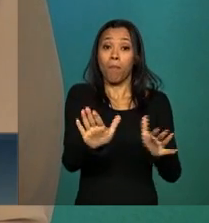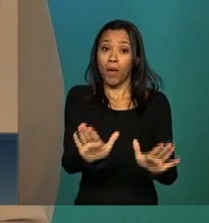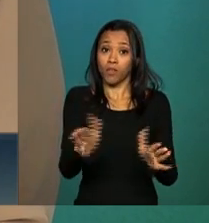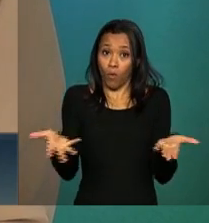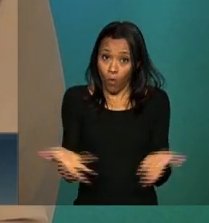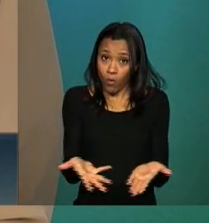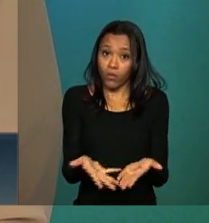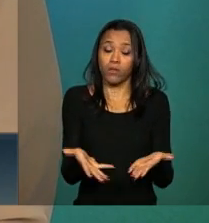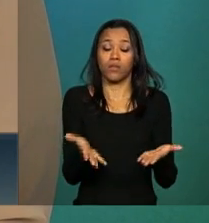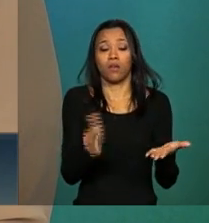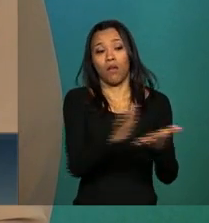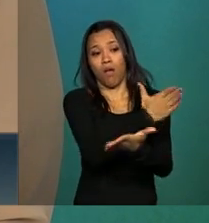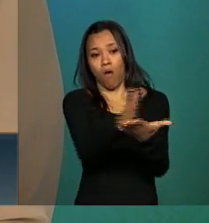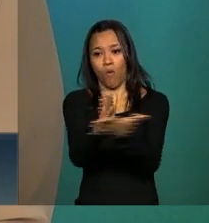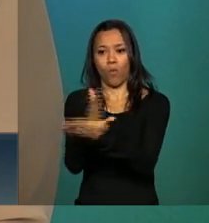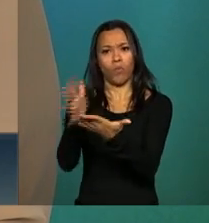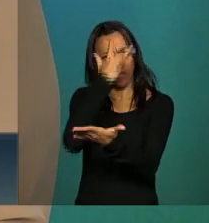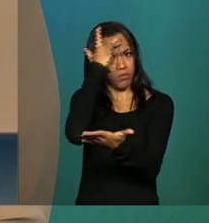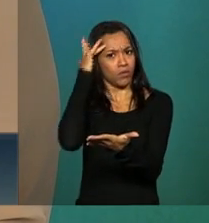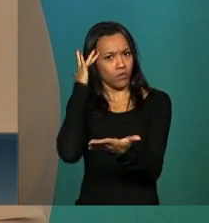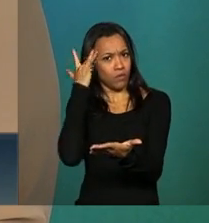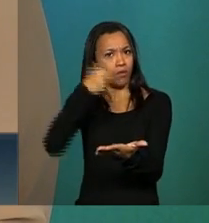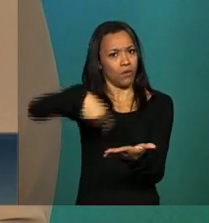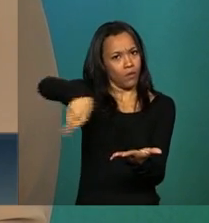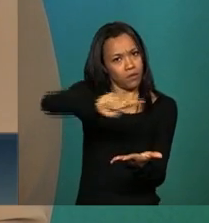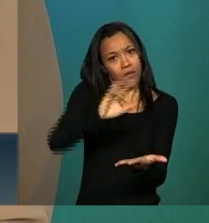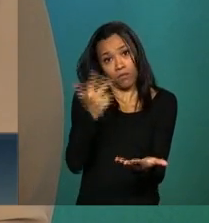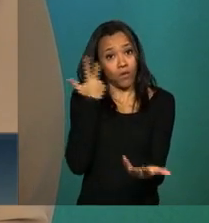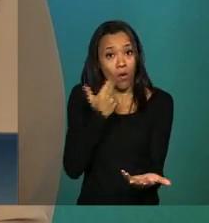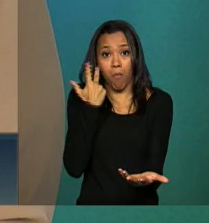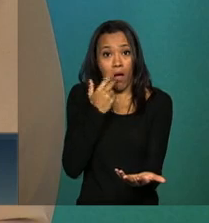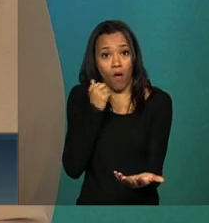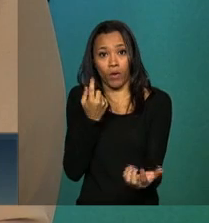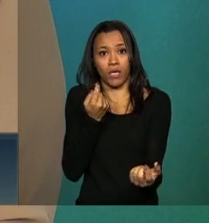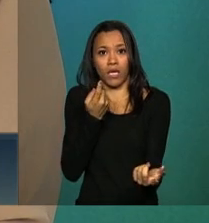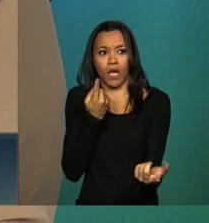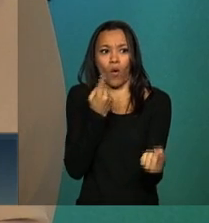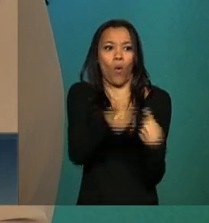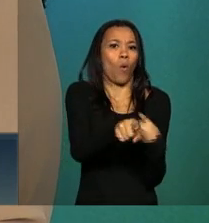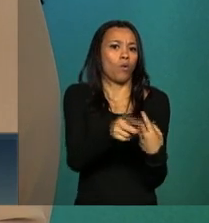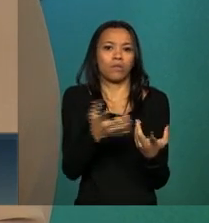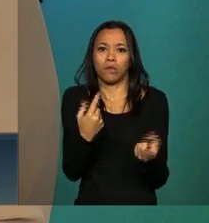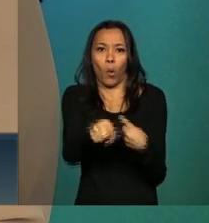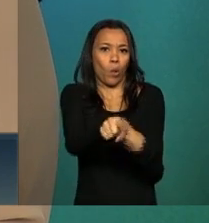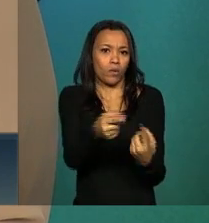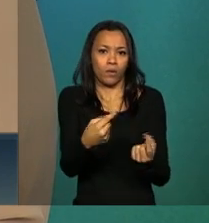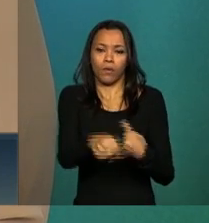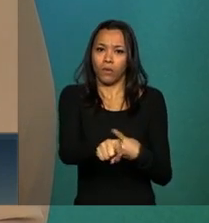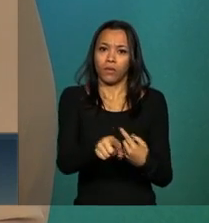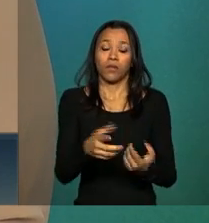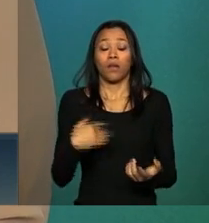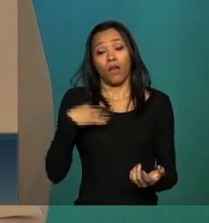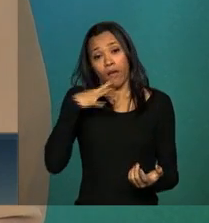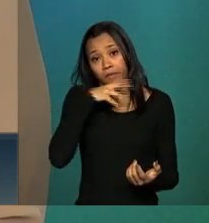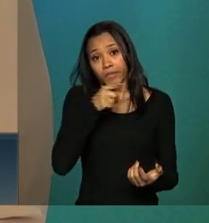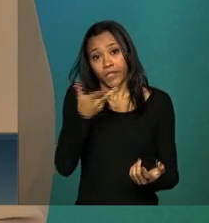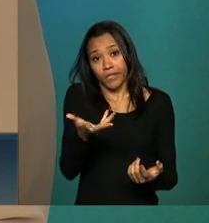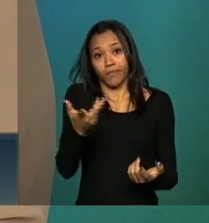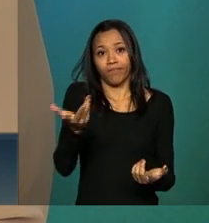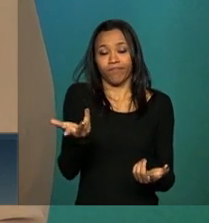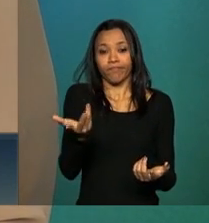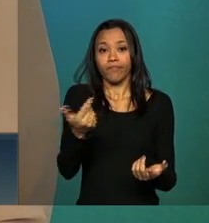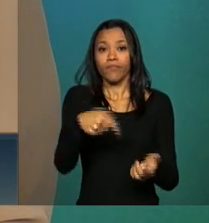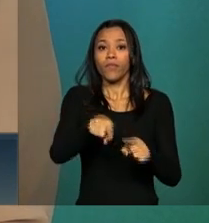alguns opositores, isso é uma coisa normal da democracia, imaginavam ou torciam para que o crédito agrícola pudesse